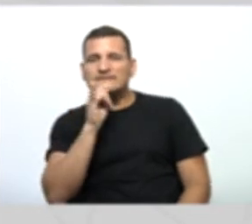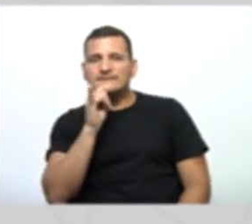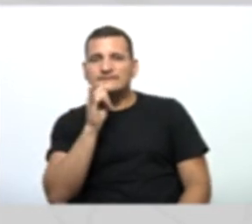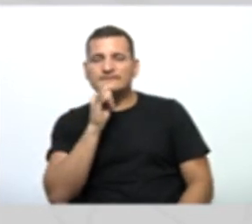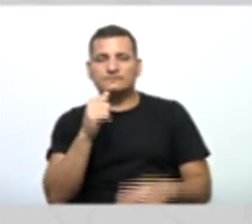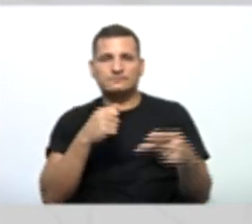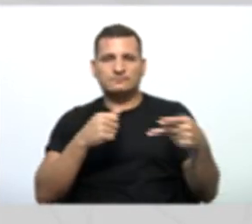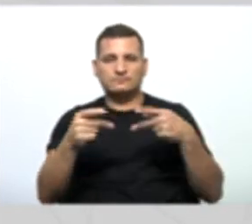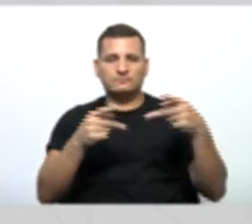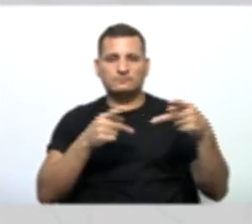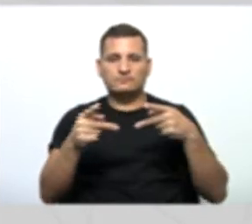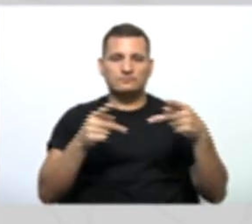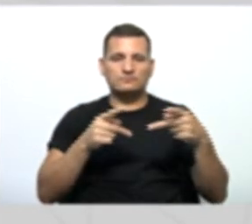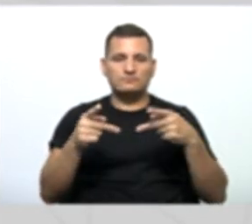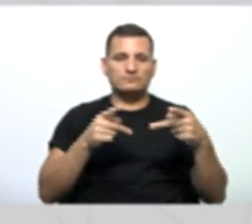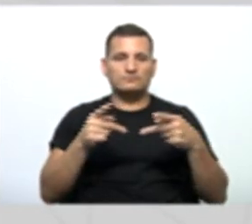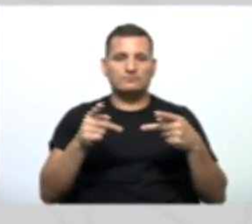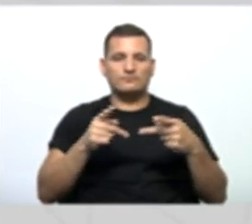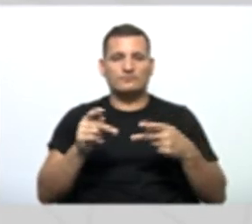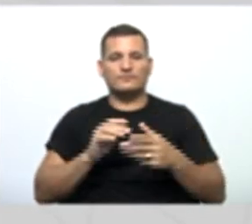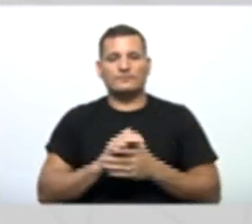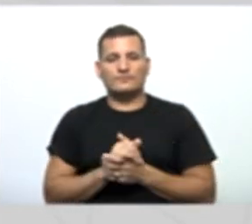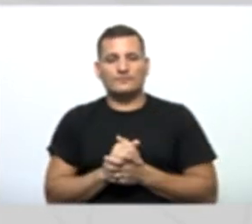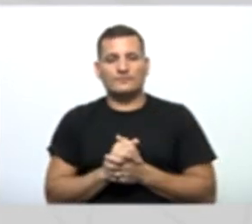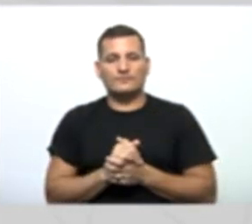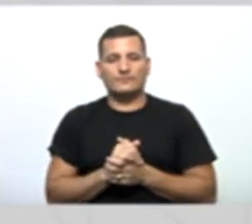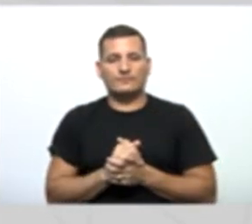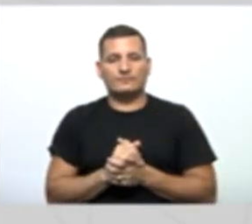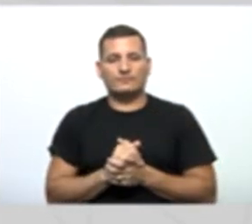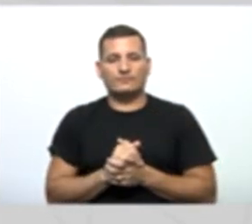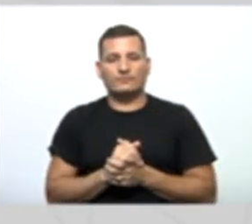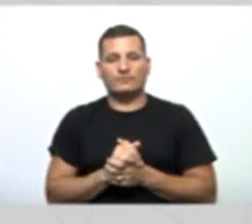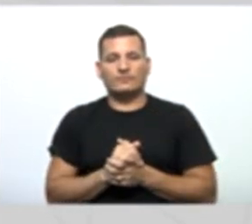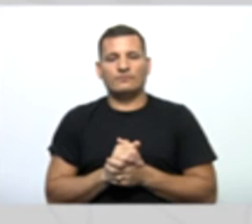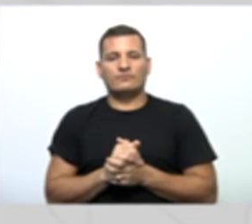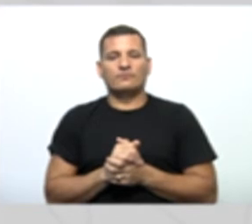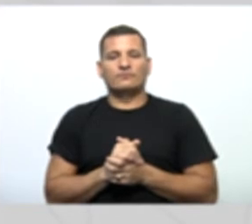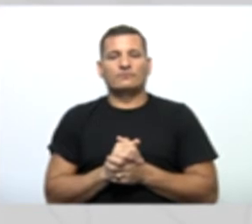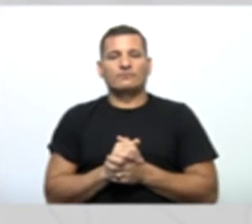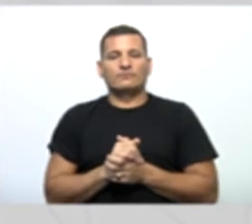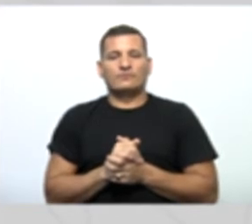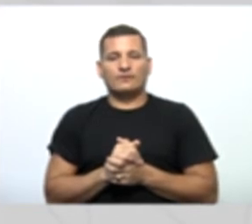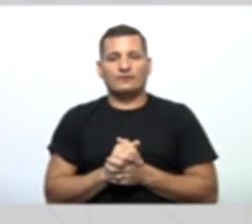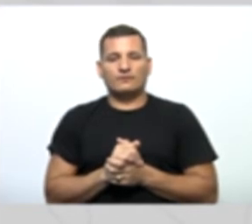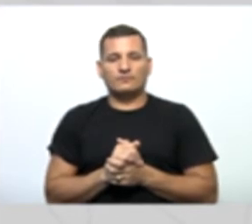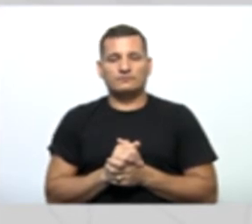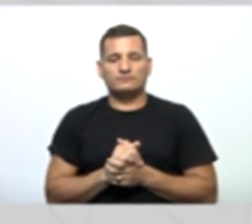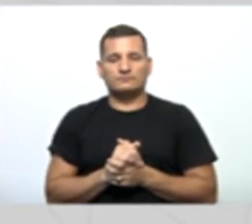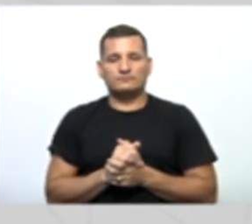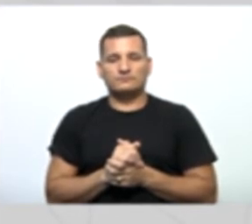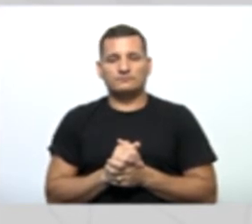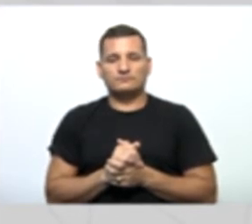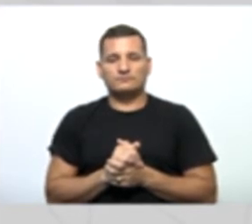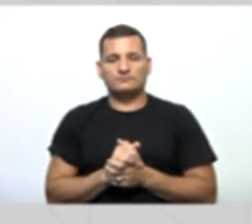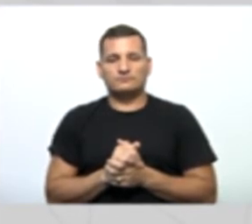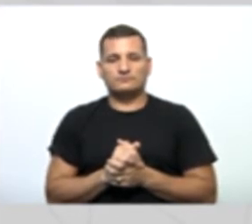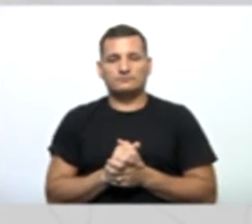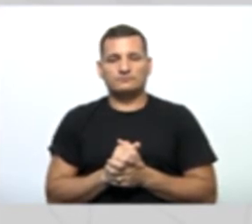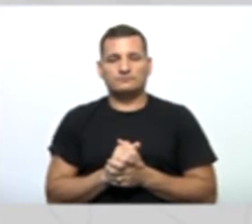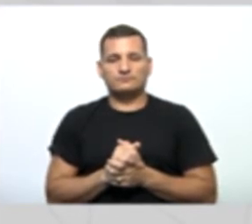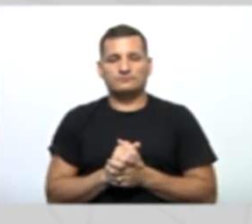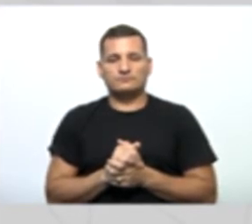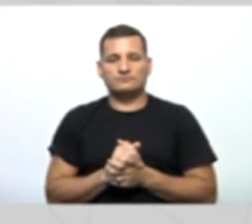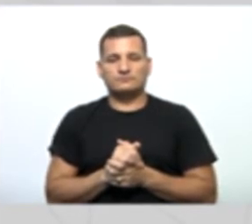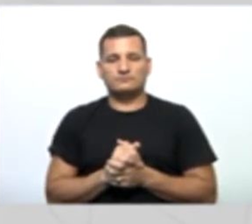vou comentar daqui a pouco que realmente, aliás, agregar alguma coisa a mais sobre os protótipos, mas aqui, ó,